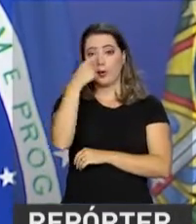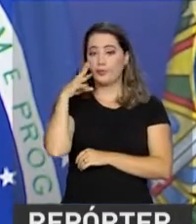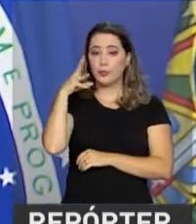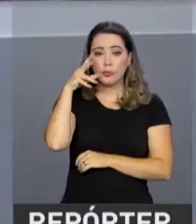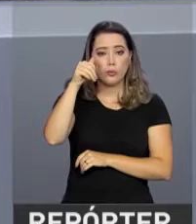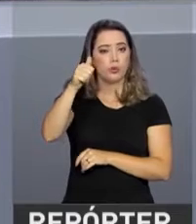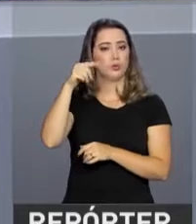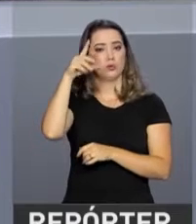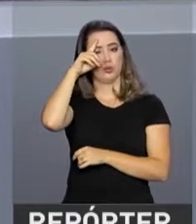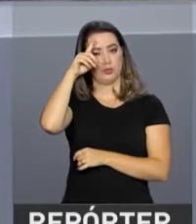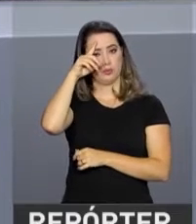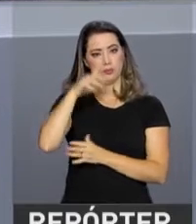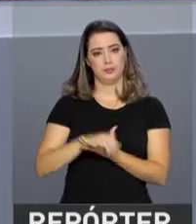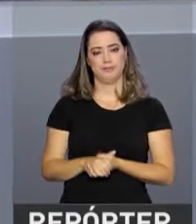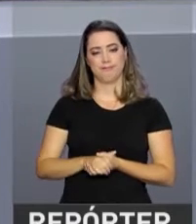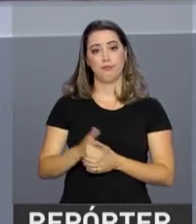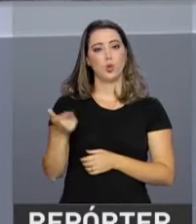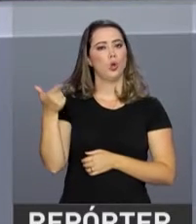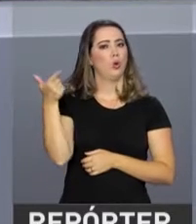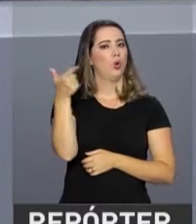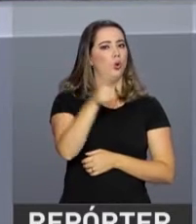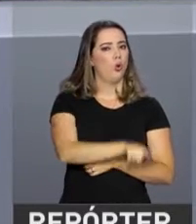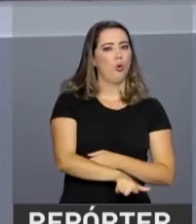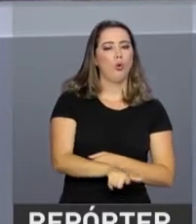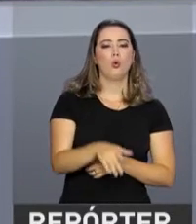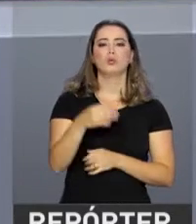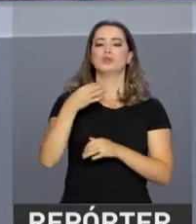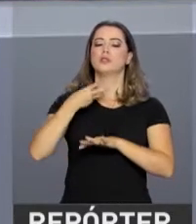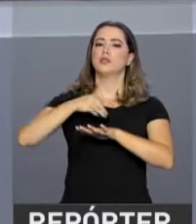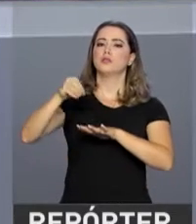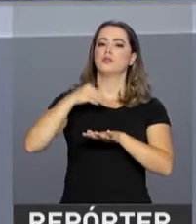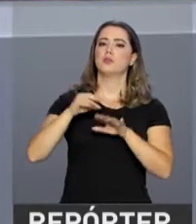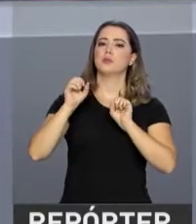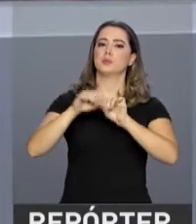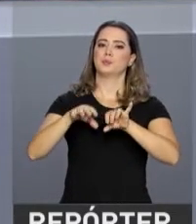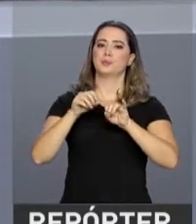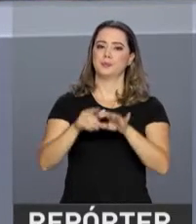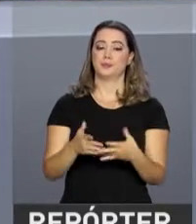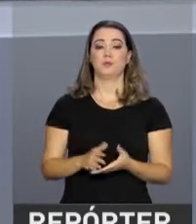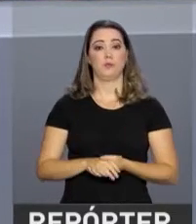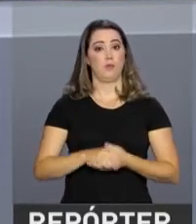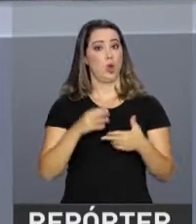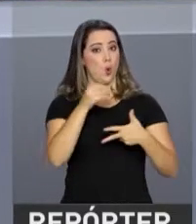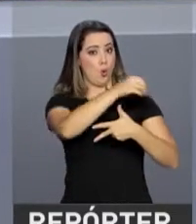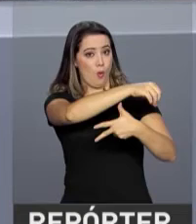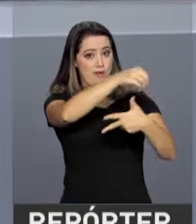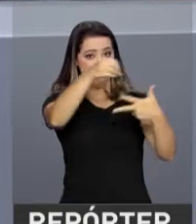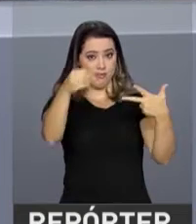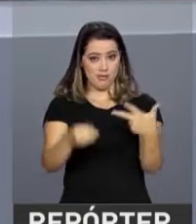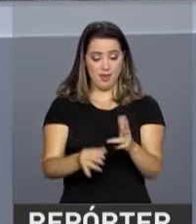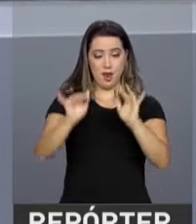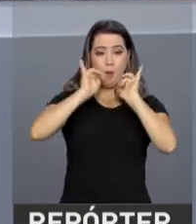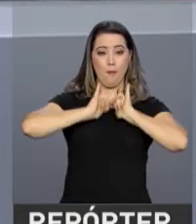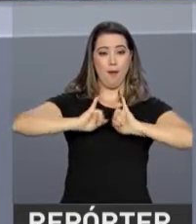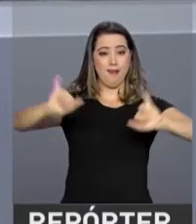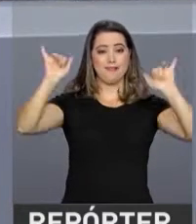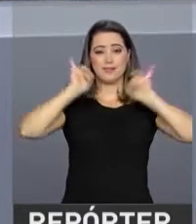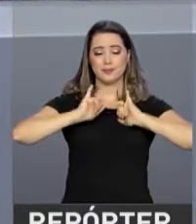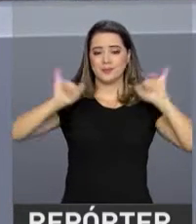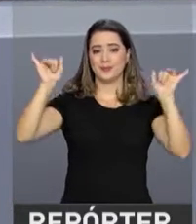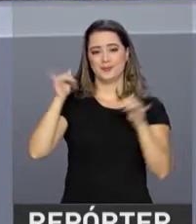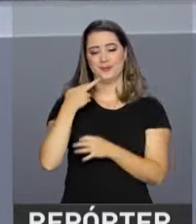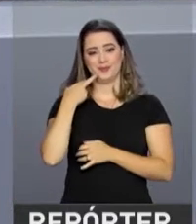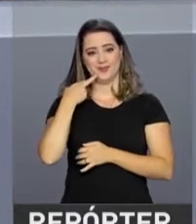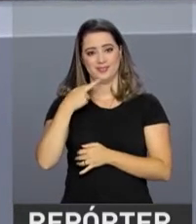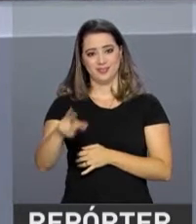integral e uma outra notícia sobre educação os resultados do exame nacional do ensino médio enem em 2017